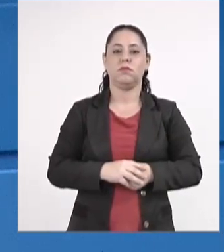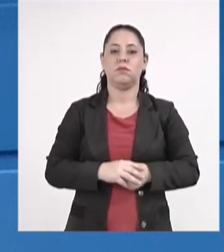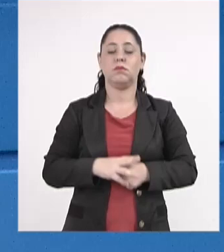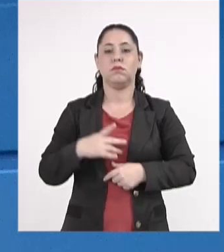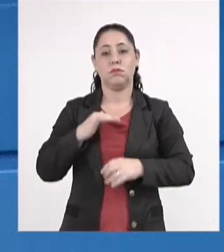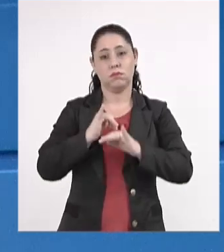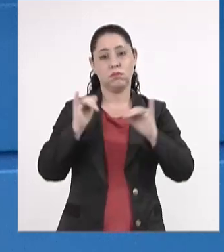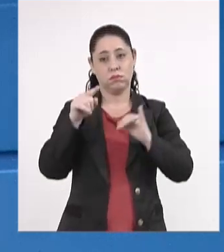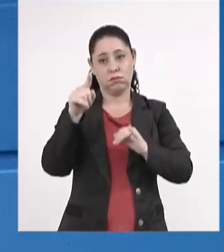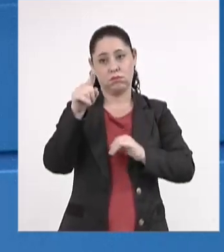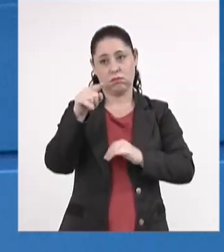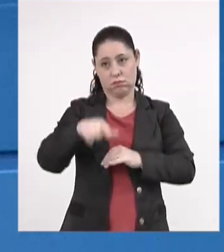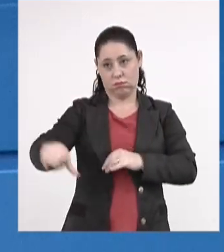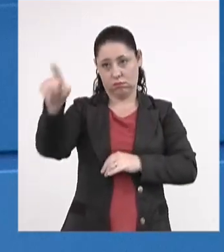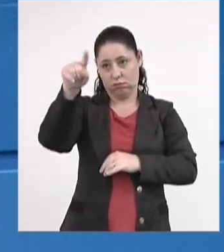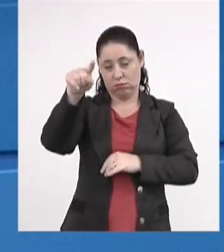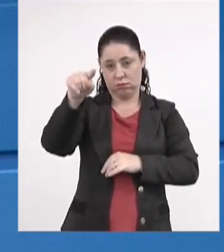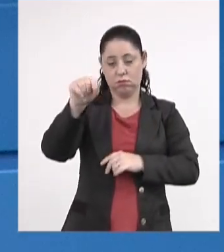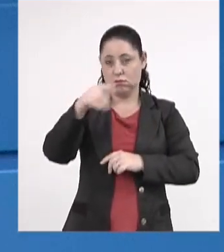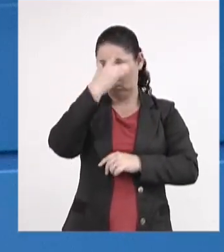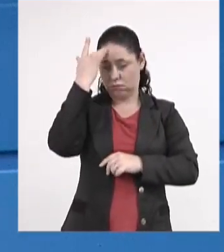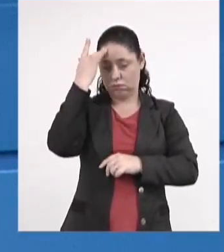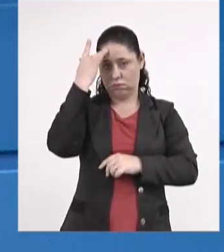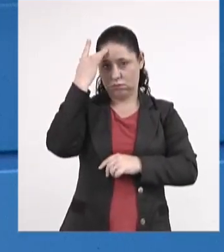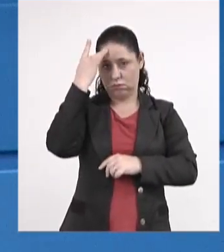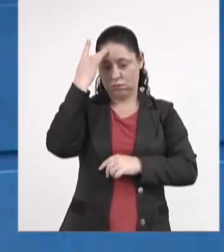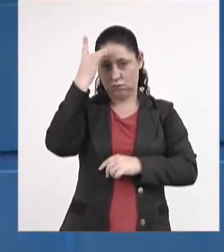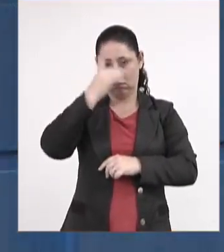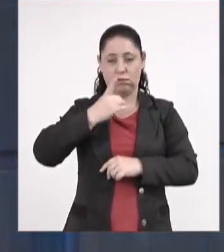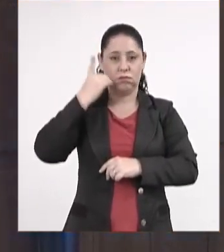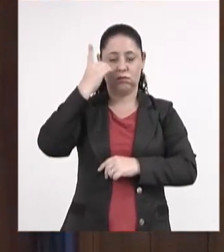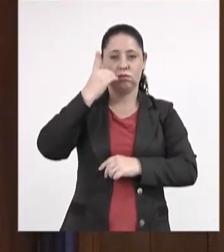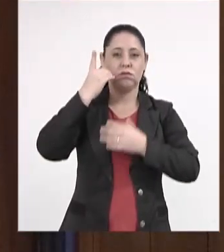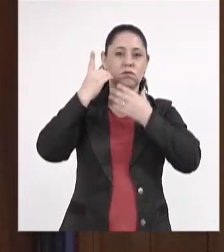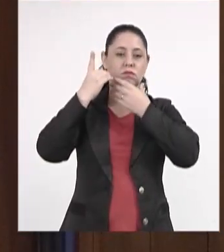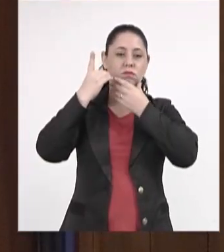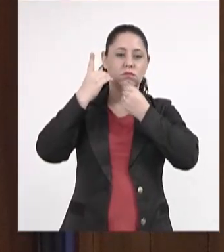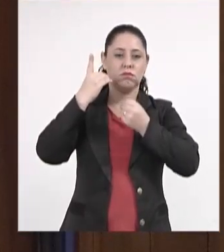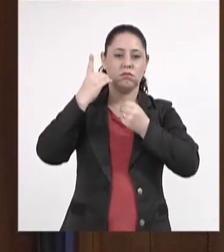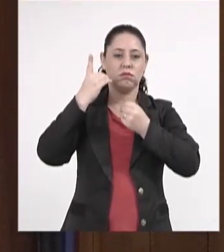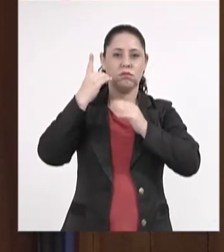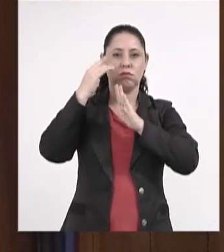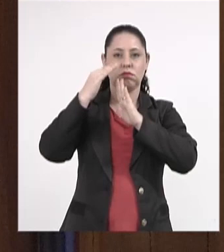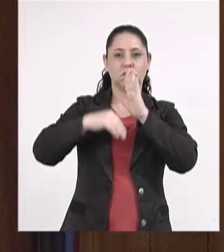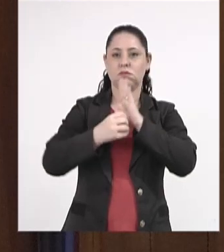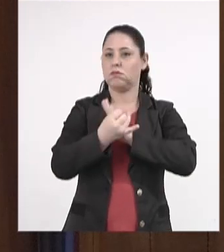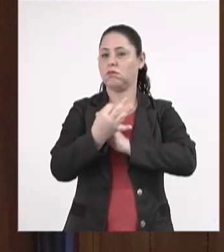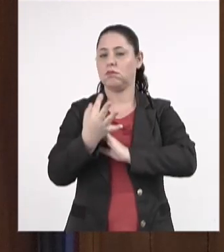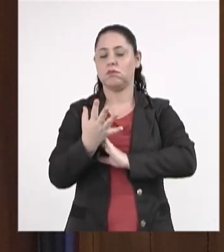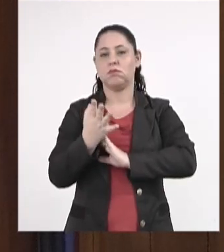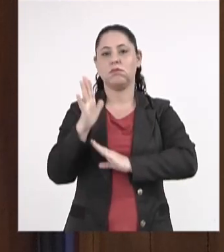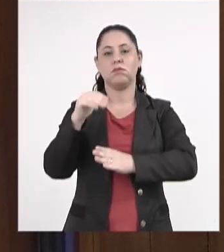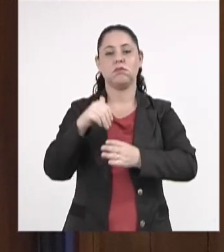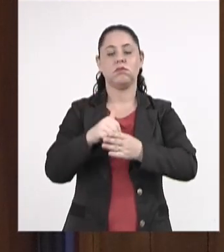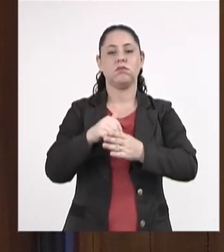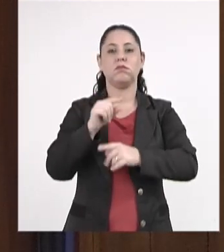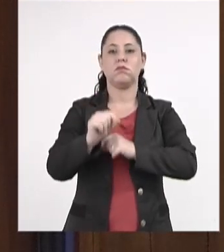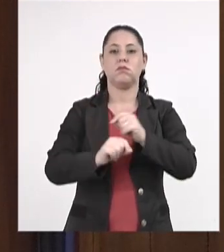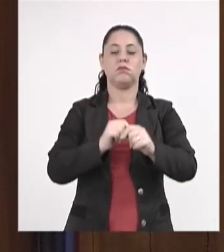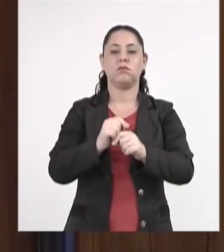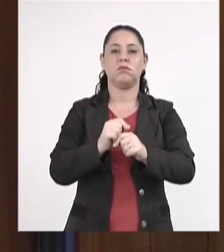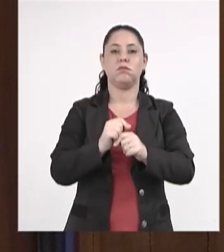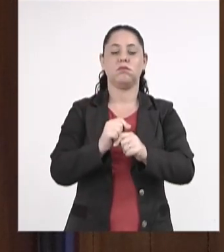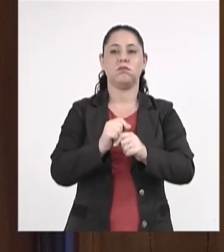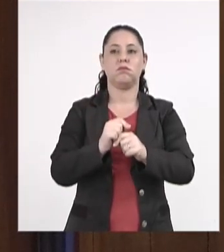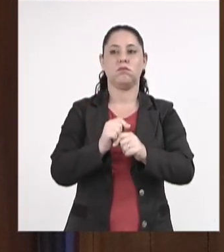vossa excelência colocar um parlamentar homem com menor número de votos que Vossa Excelência